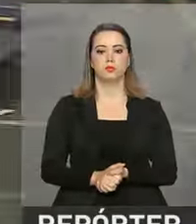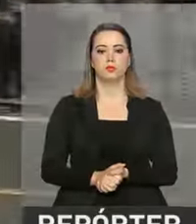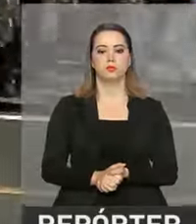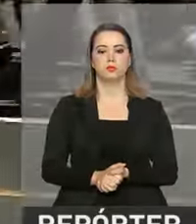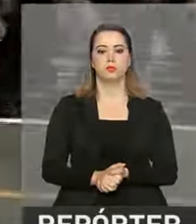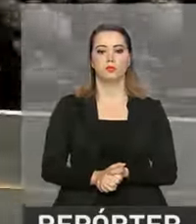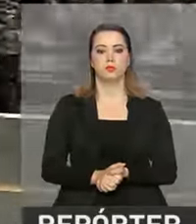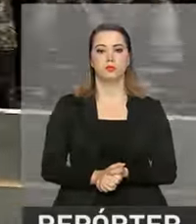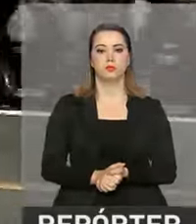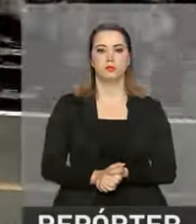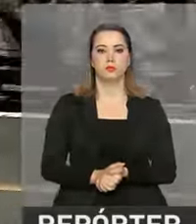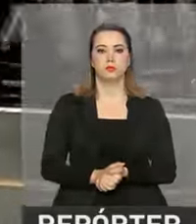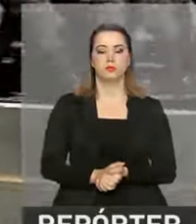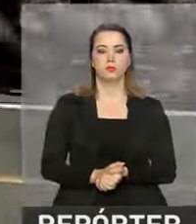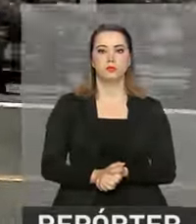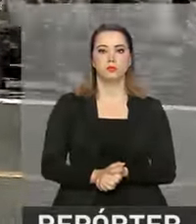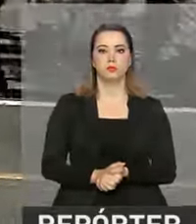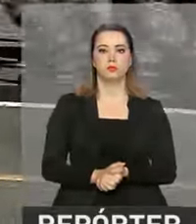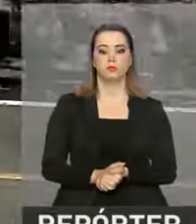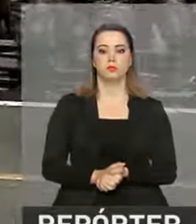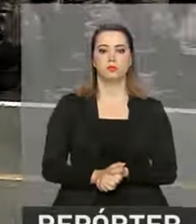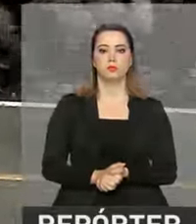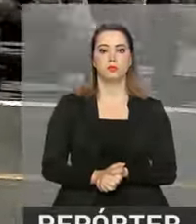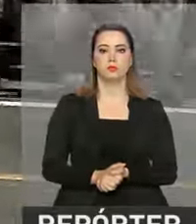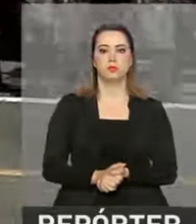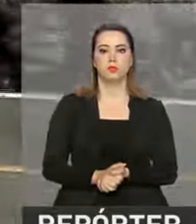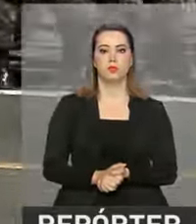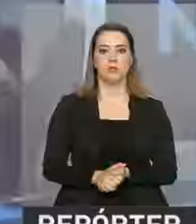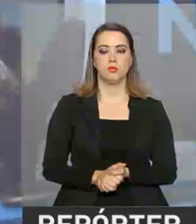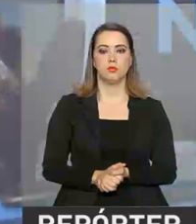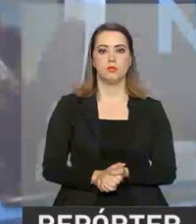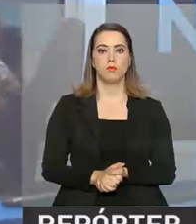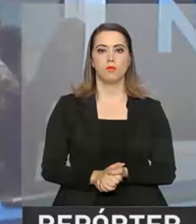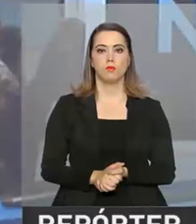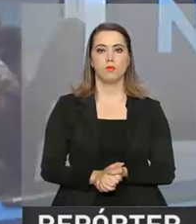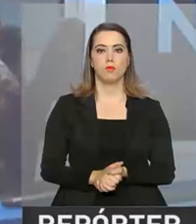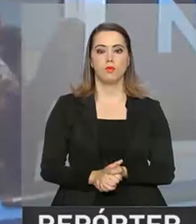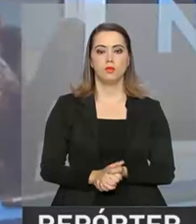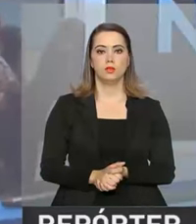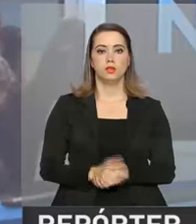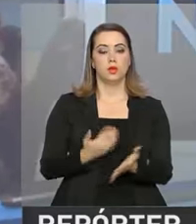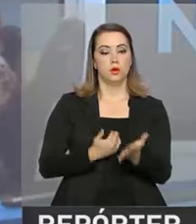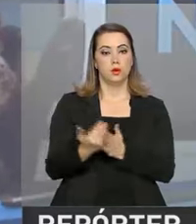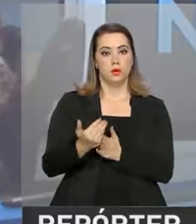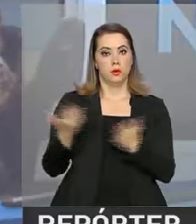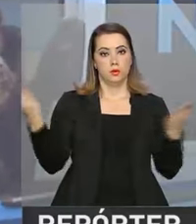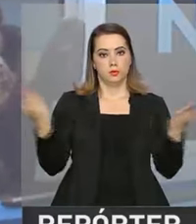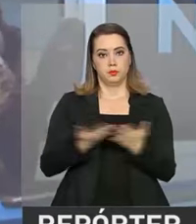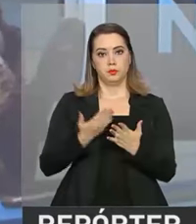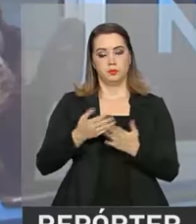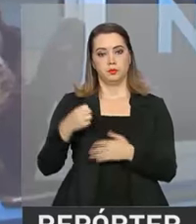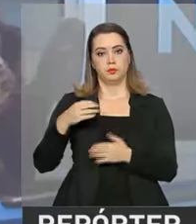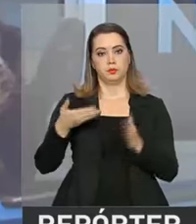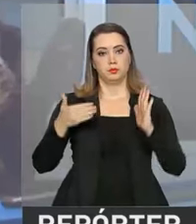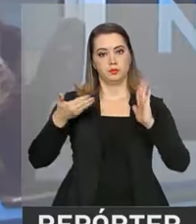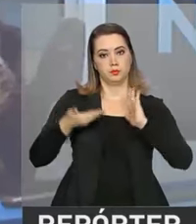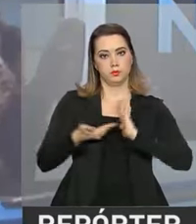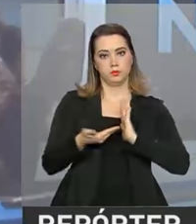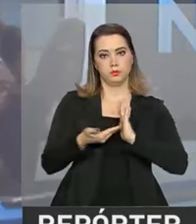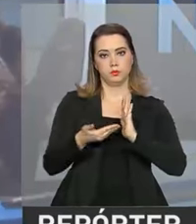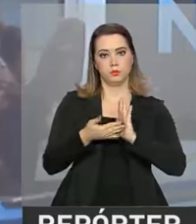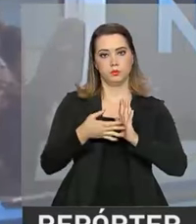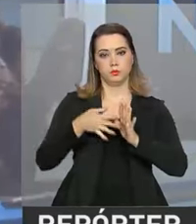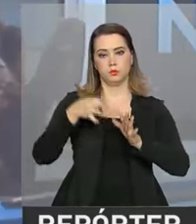Como Começou hoje no Senado o julgamento final